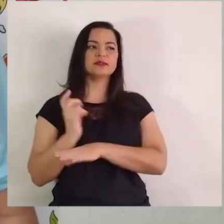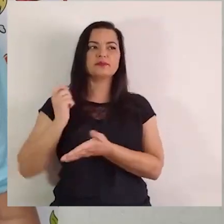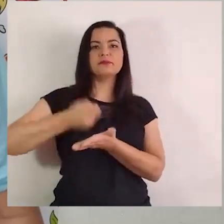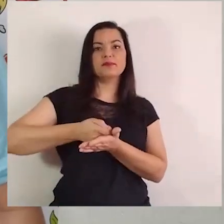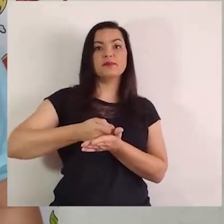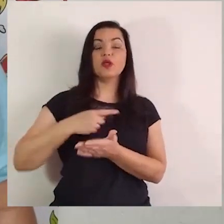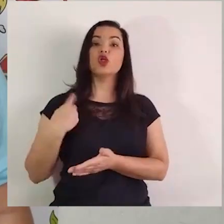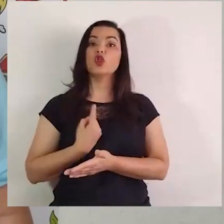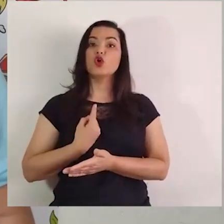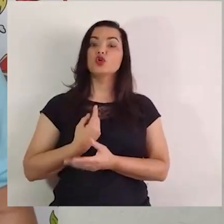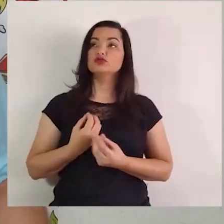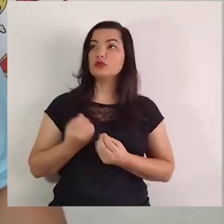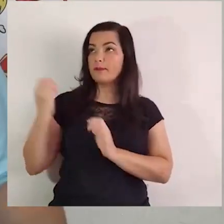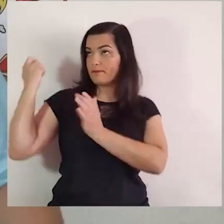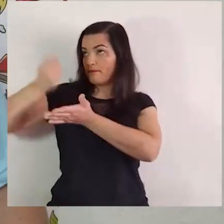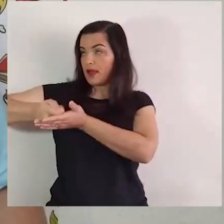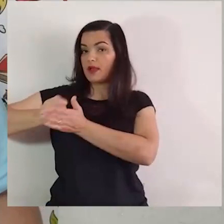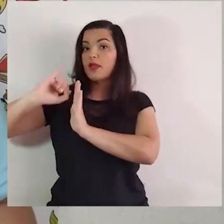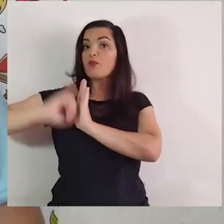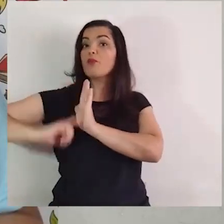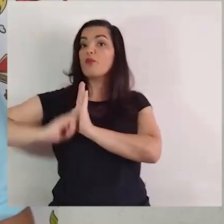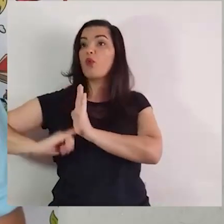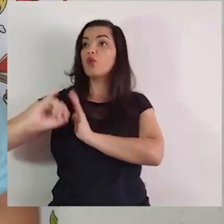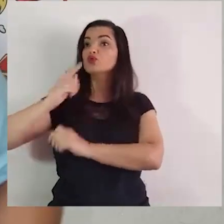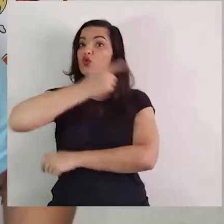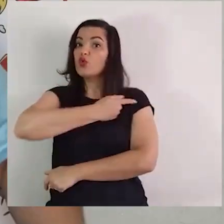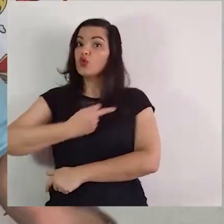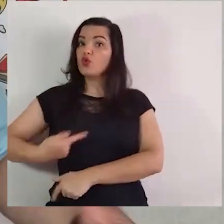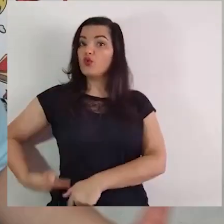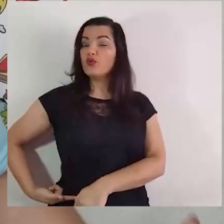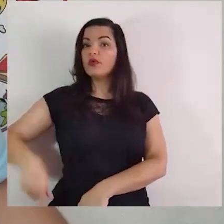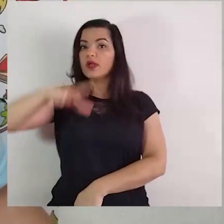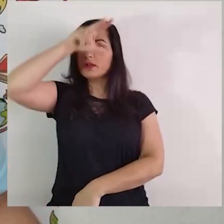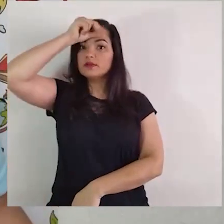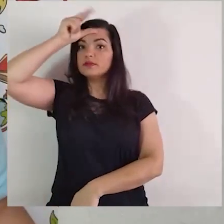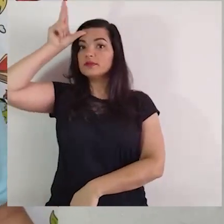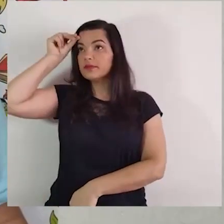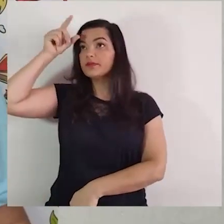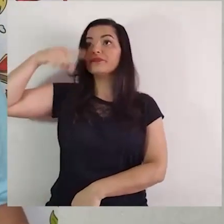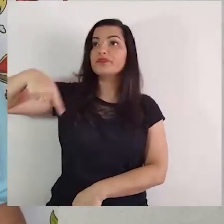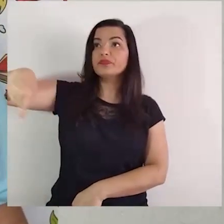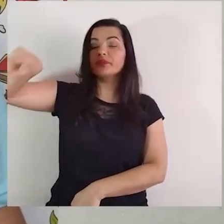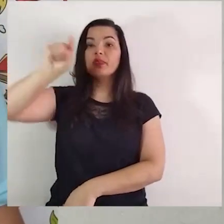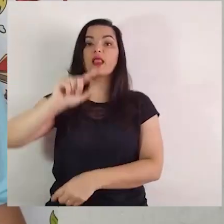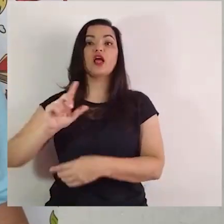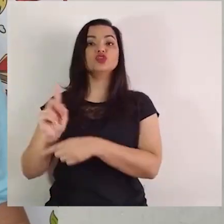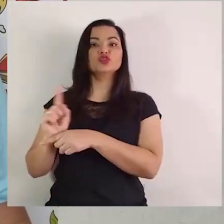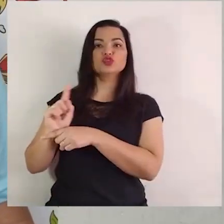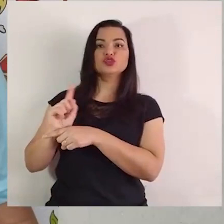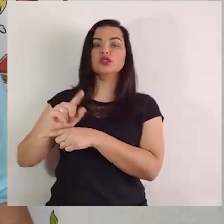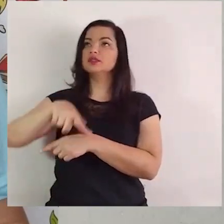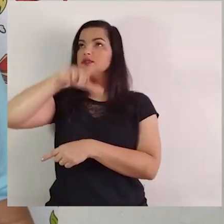pagamos impostos. Esses impostos geram uma arrecadação para o